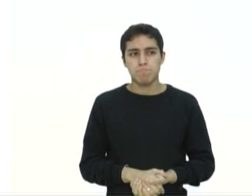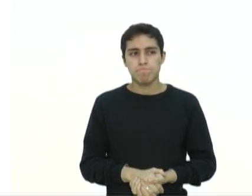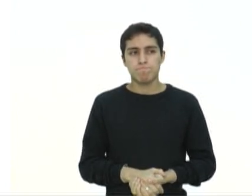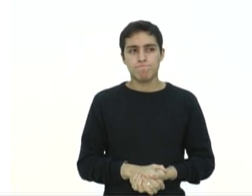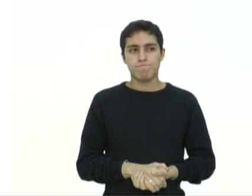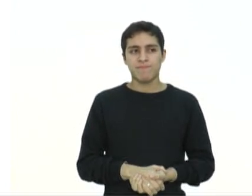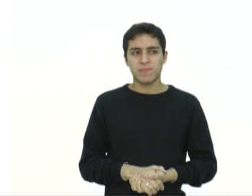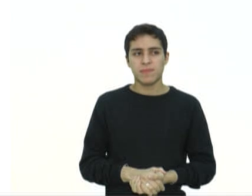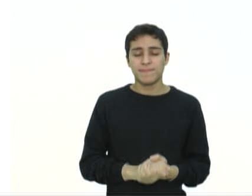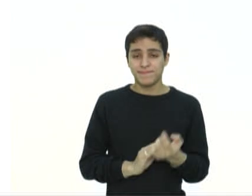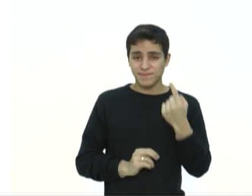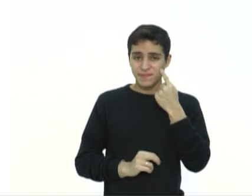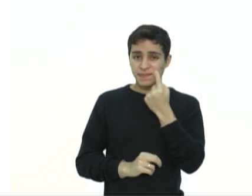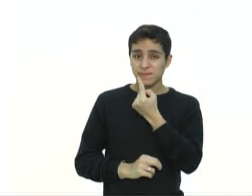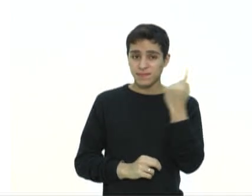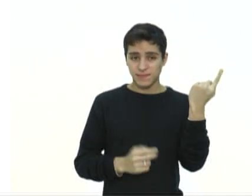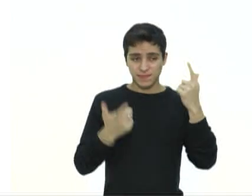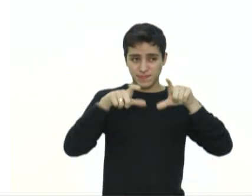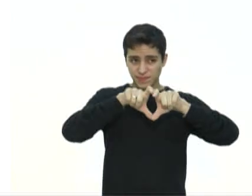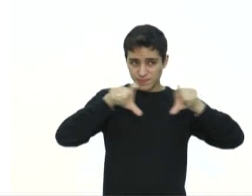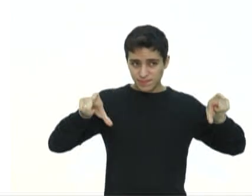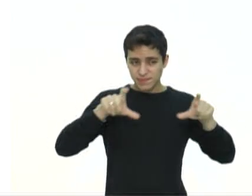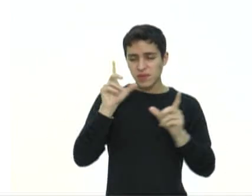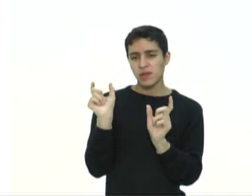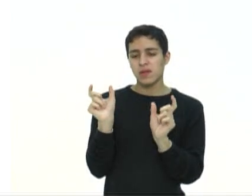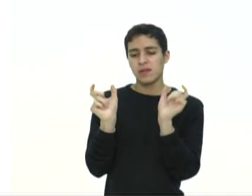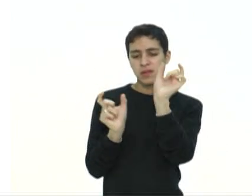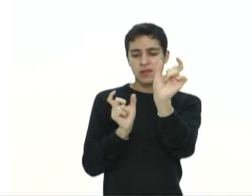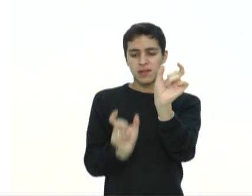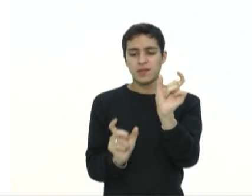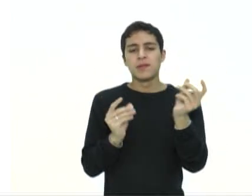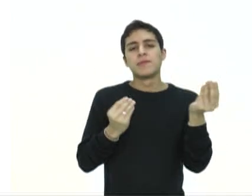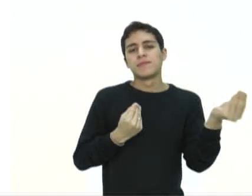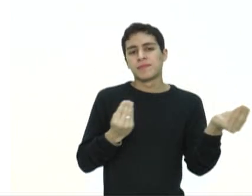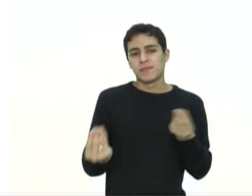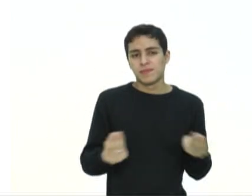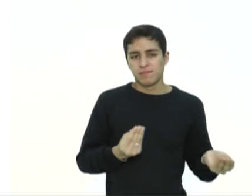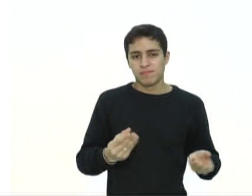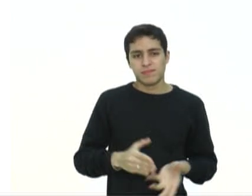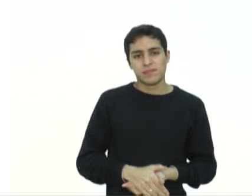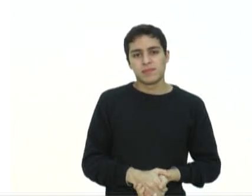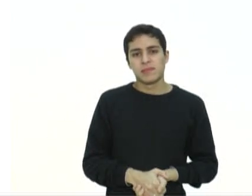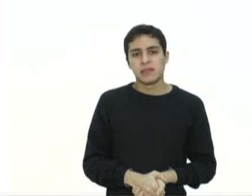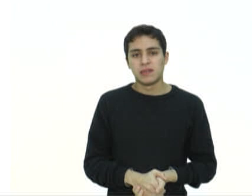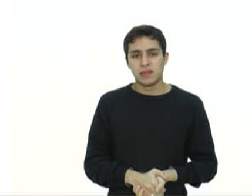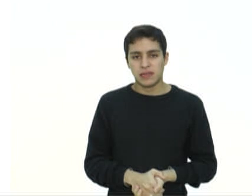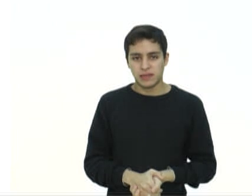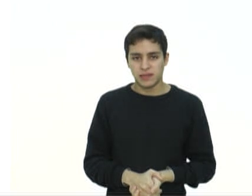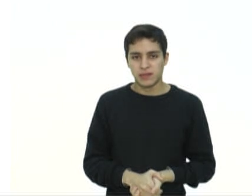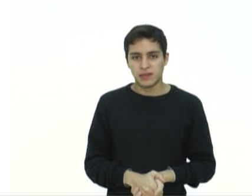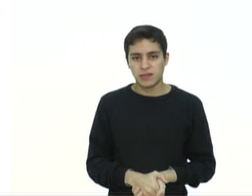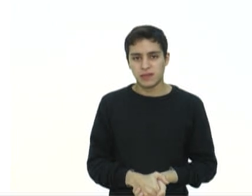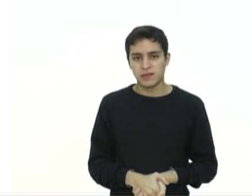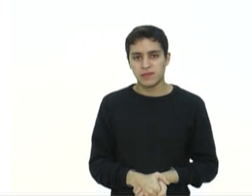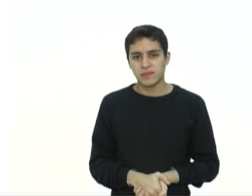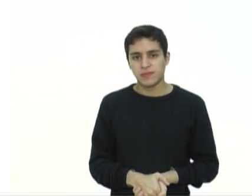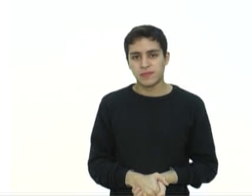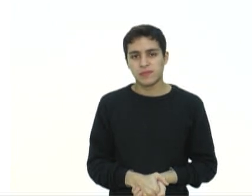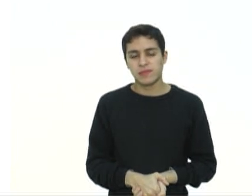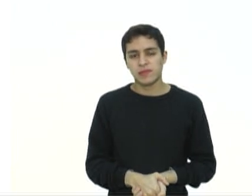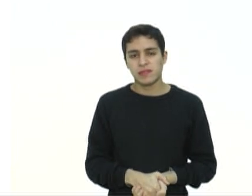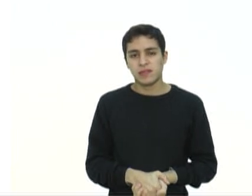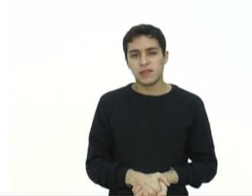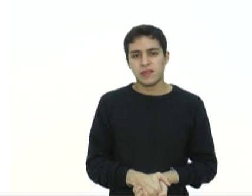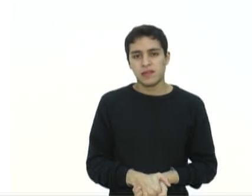Aires es la de Argentina. La casa que compré representou todo mi.